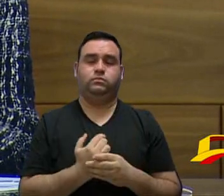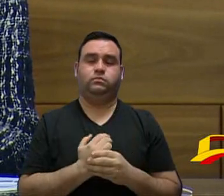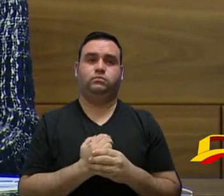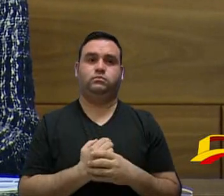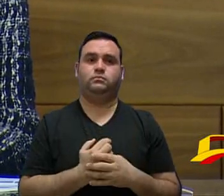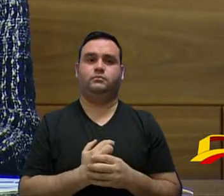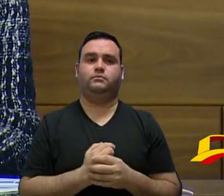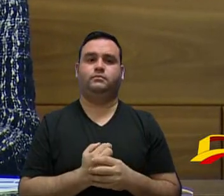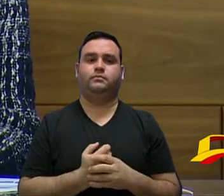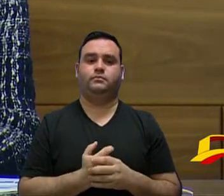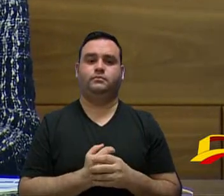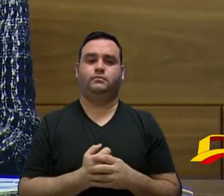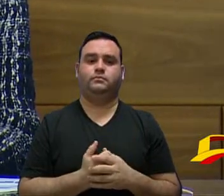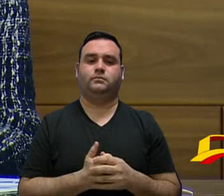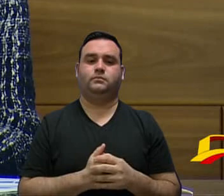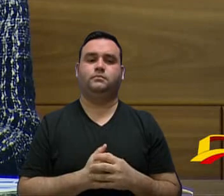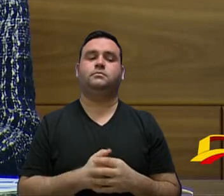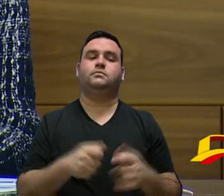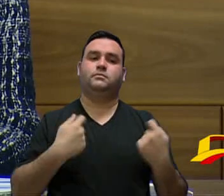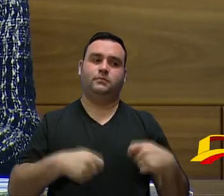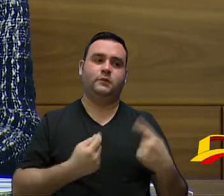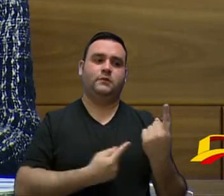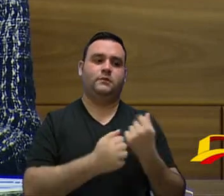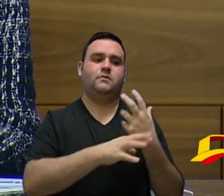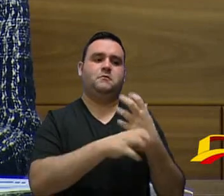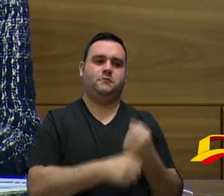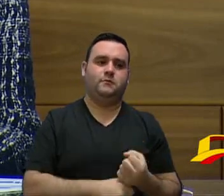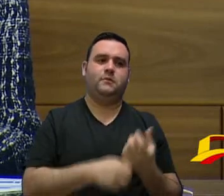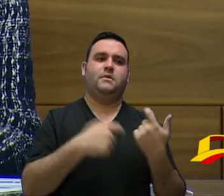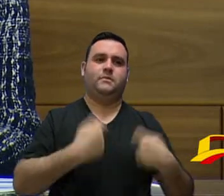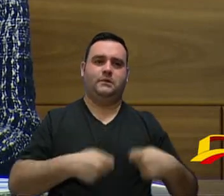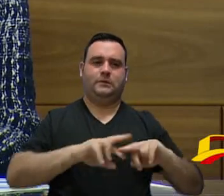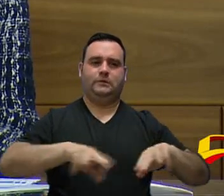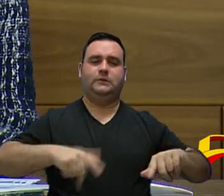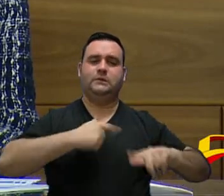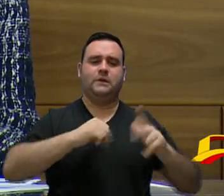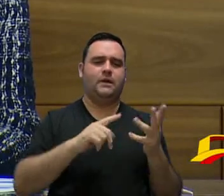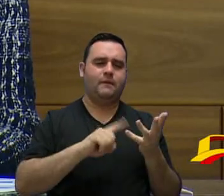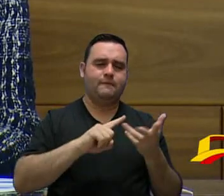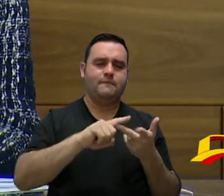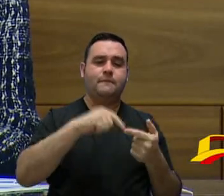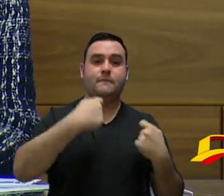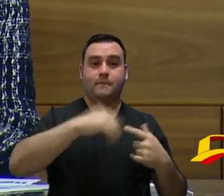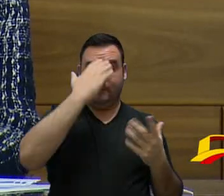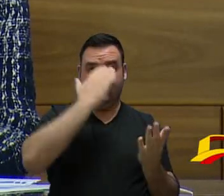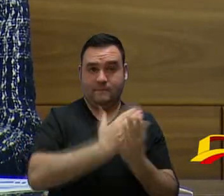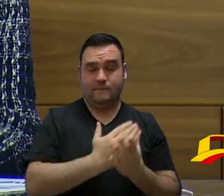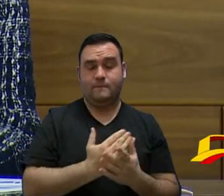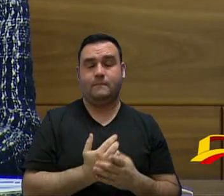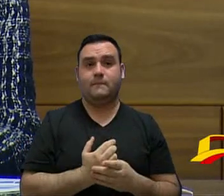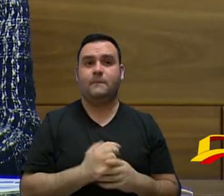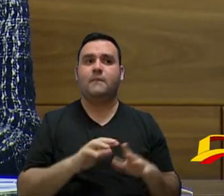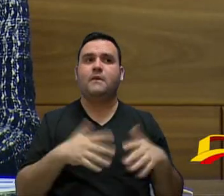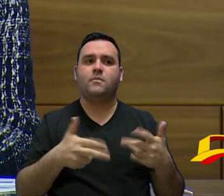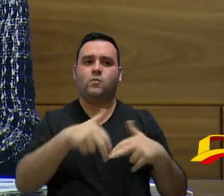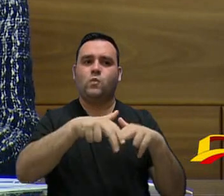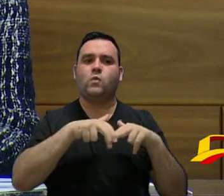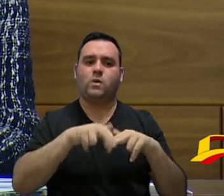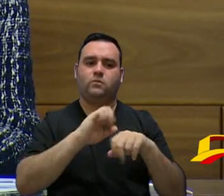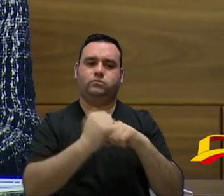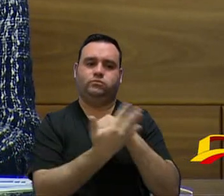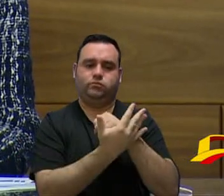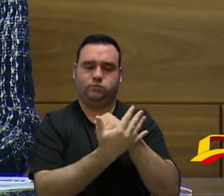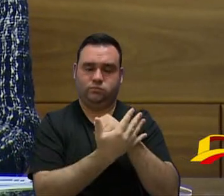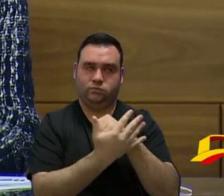e é isso tem que fazer orçamento enfim tem uma série de requisitos que você tem que ser cumprida e por